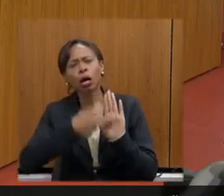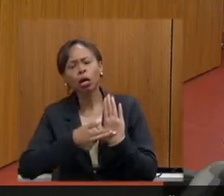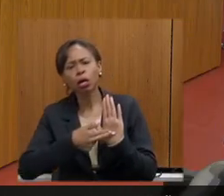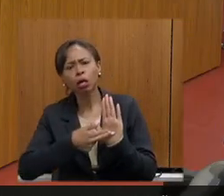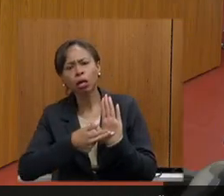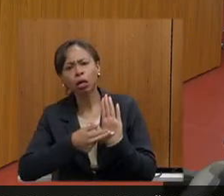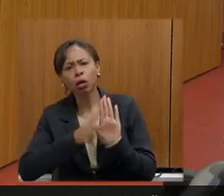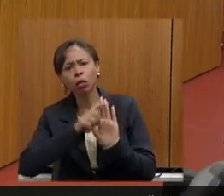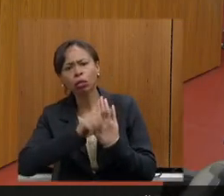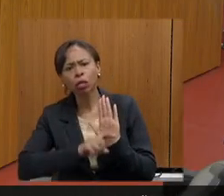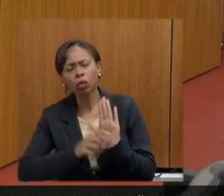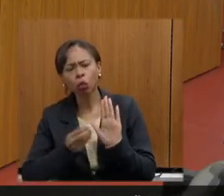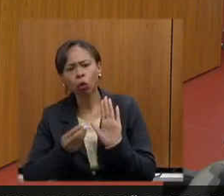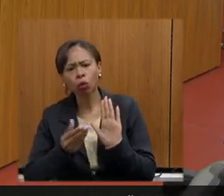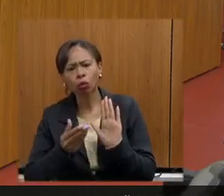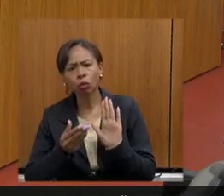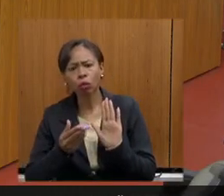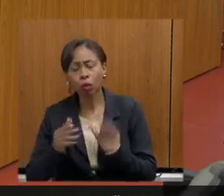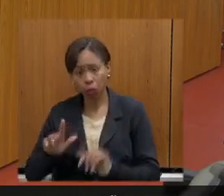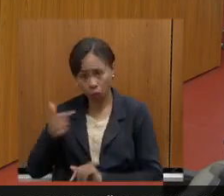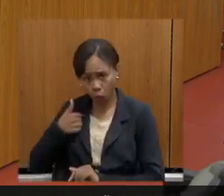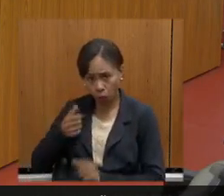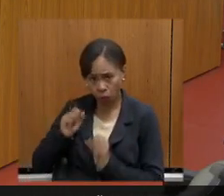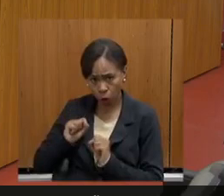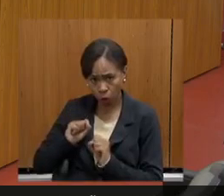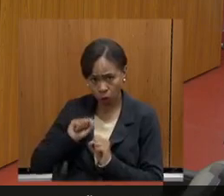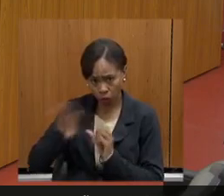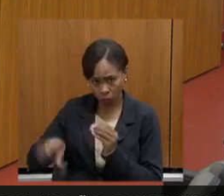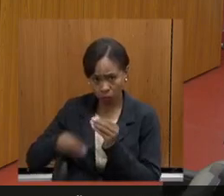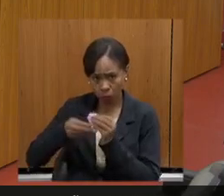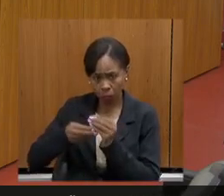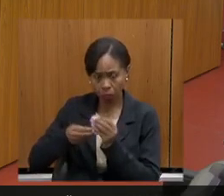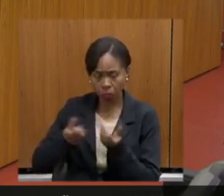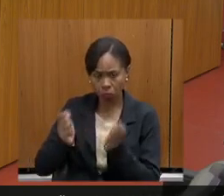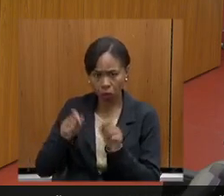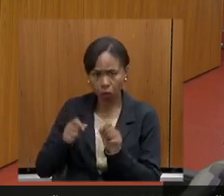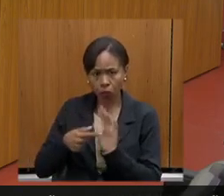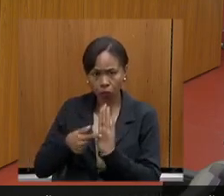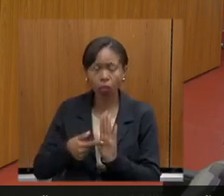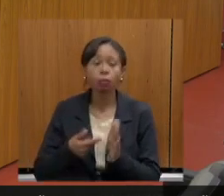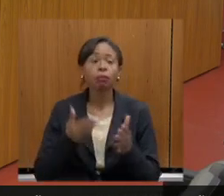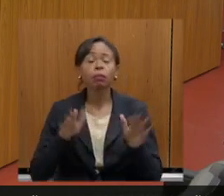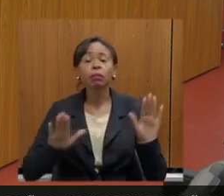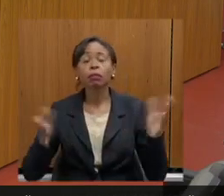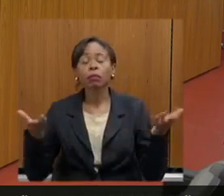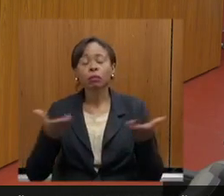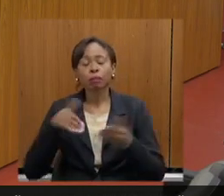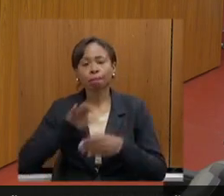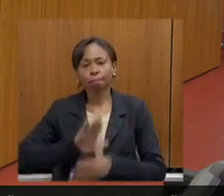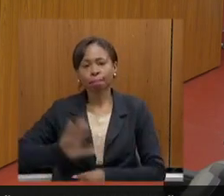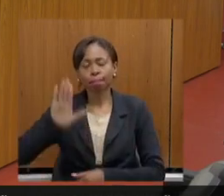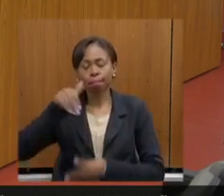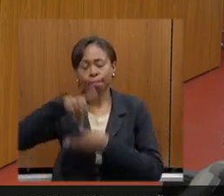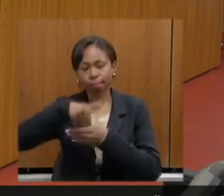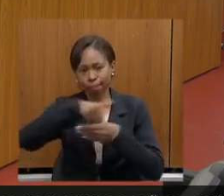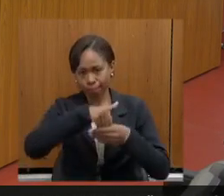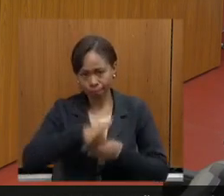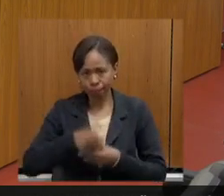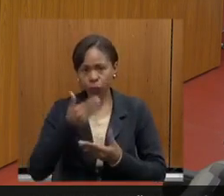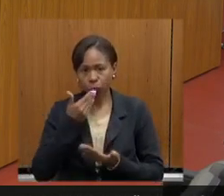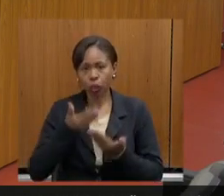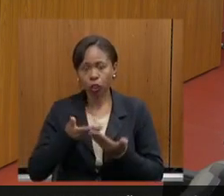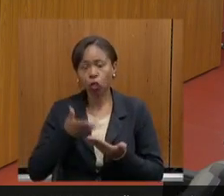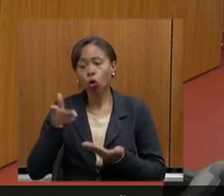posso Então nesse sentido é em votação o requerimento os